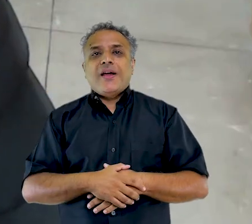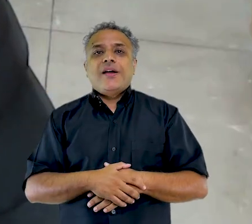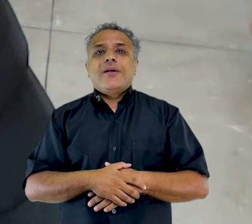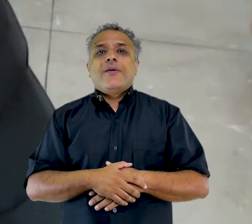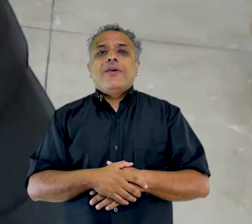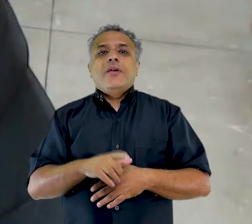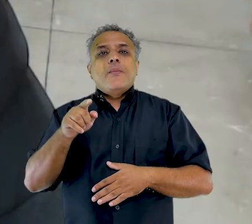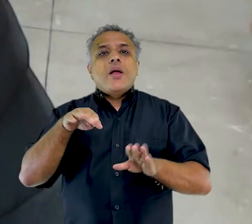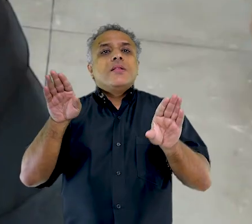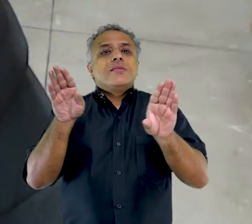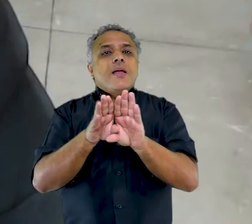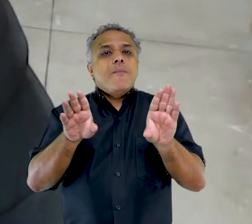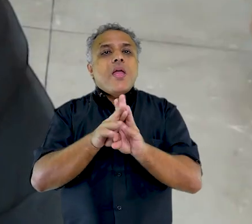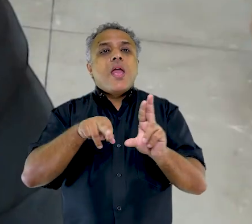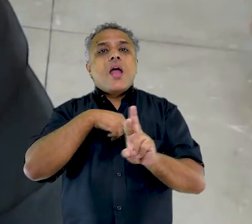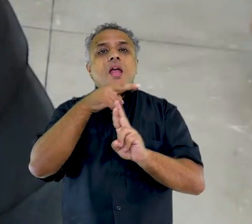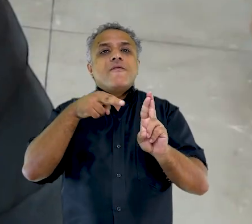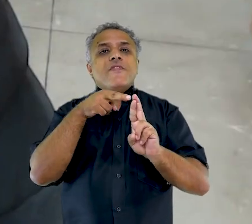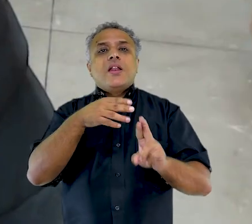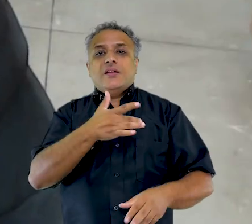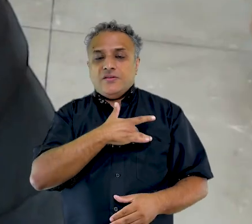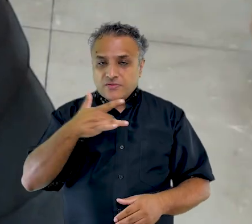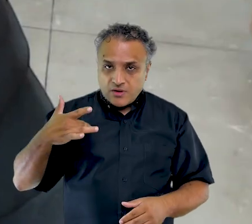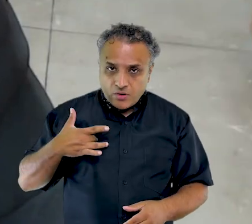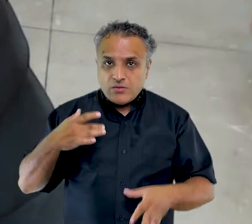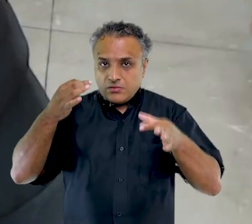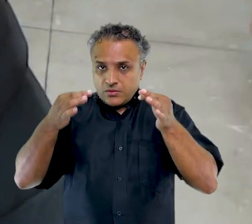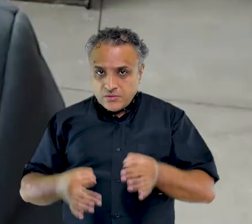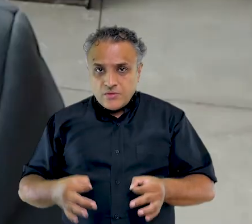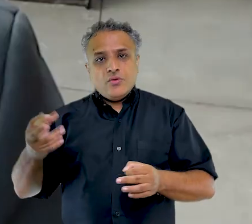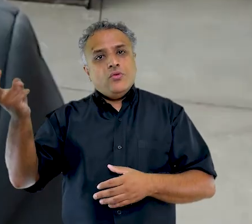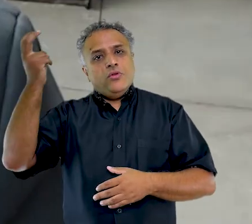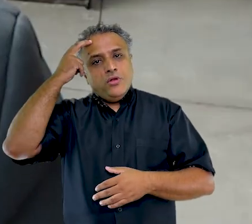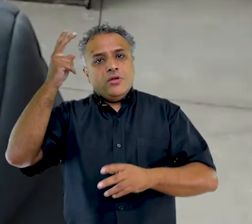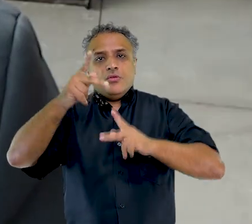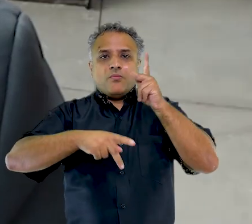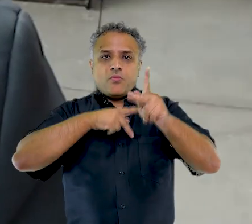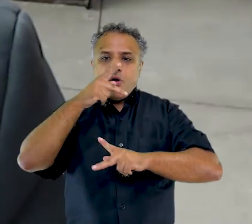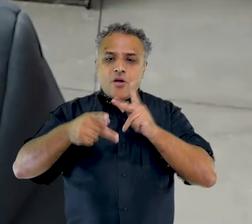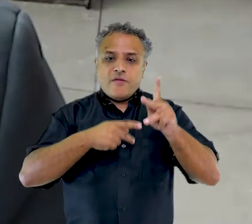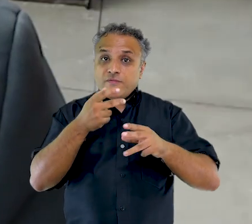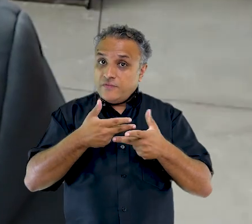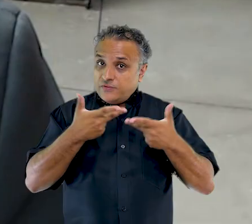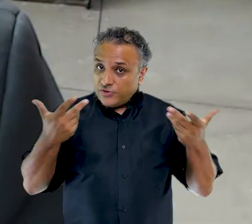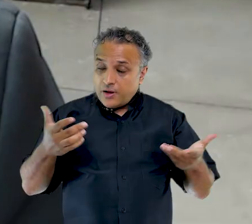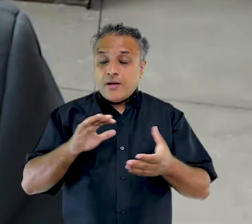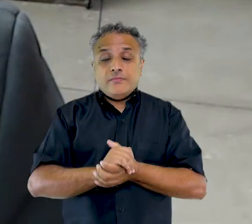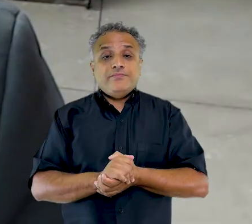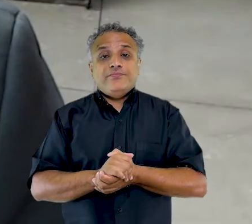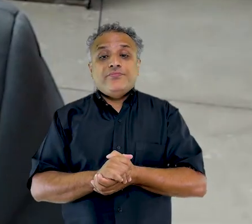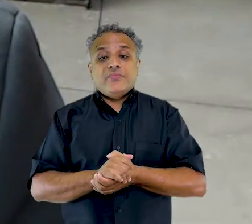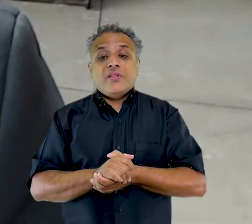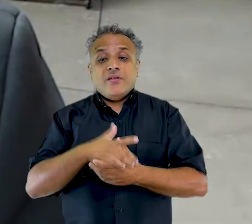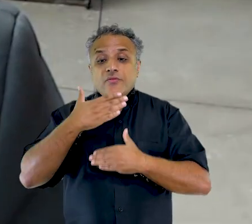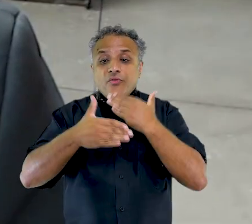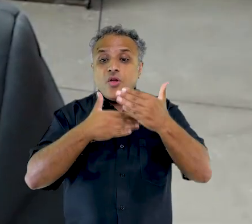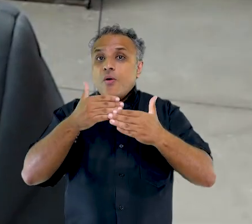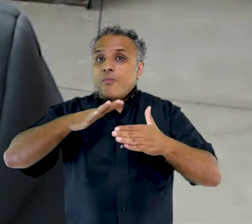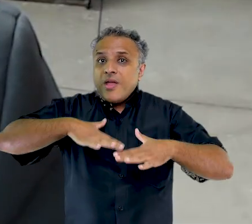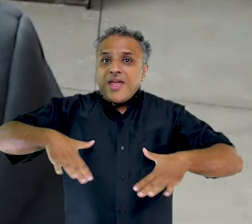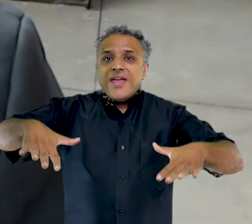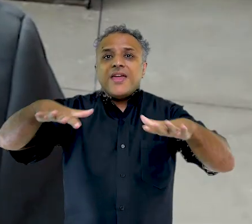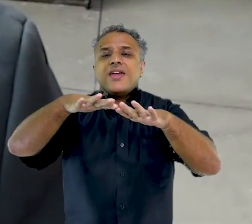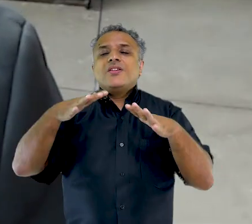também referência à saúde, integridade cultural dos povos indígenas. Afinal de contas, foi o berço do